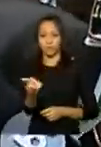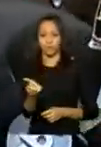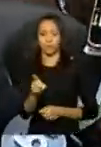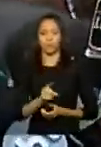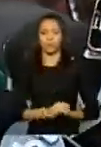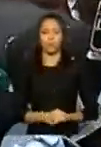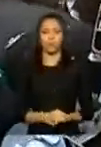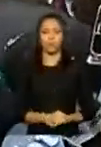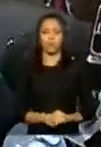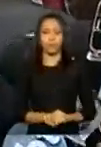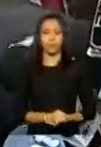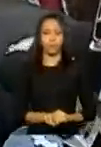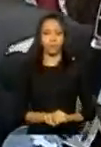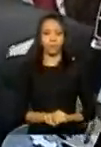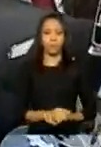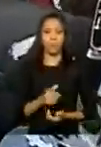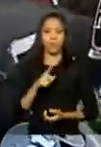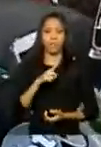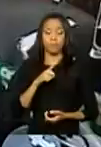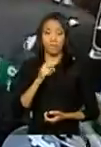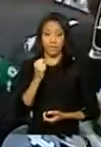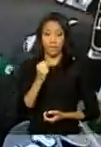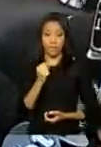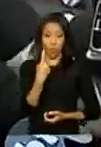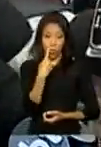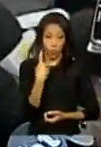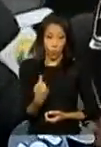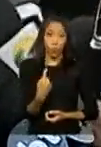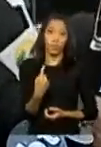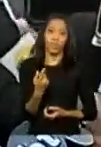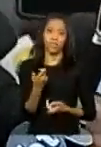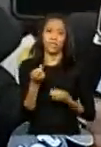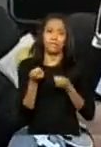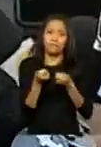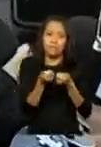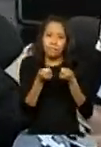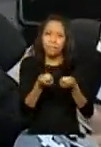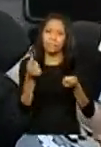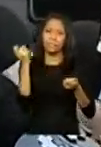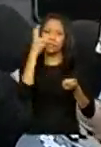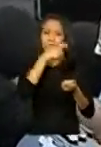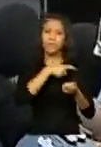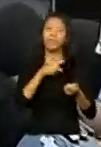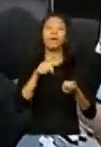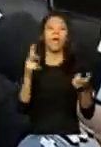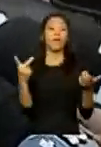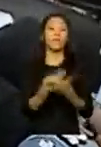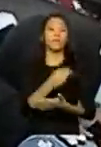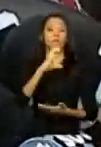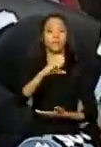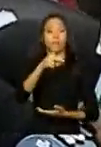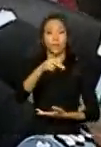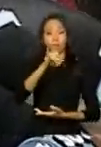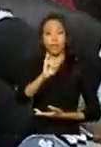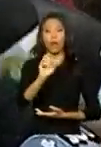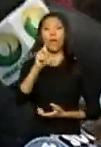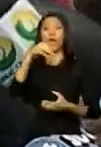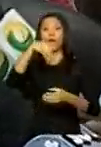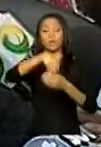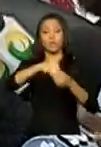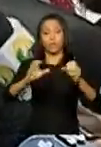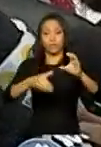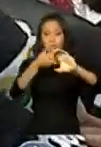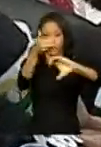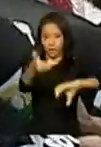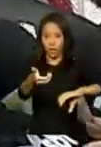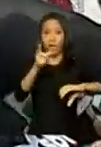Uma parte que era a maior resistência, já foi feita fruto de uma CPI no Senado, que era a